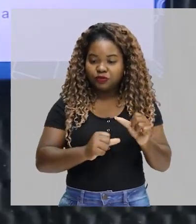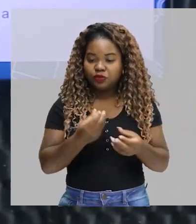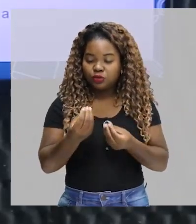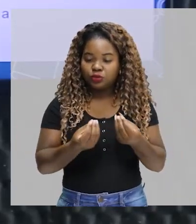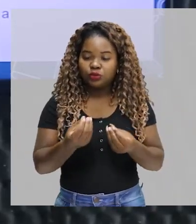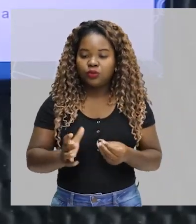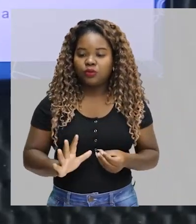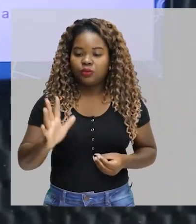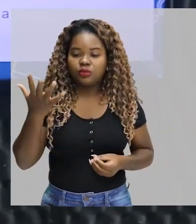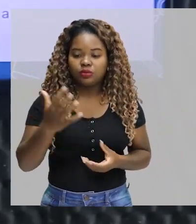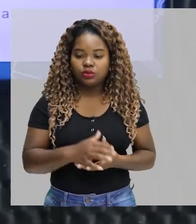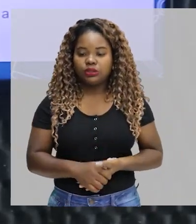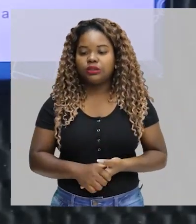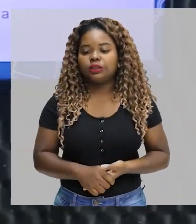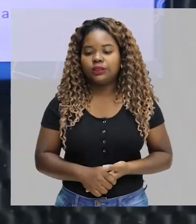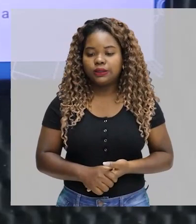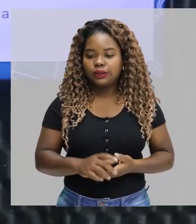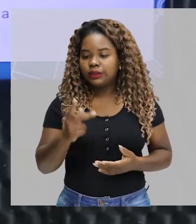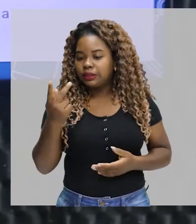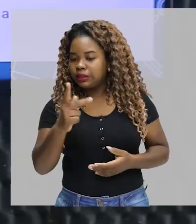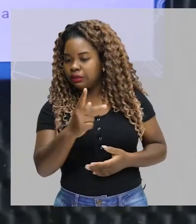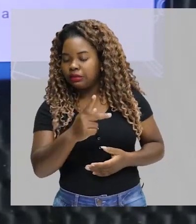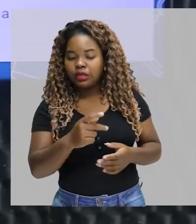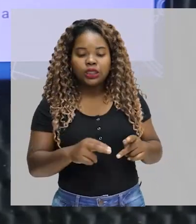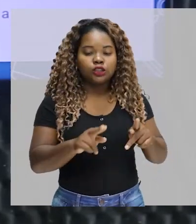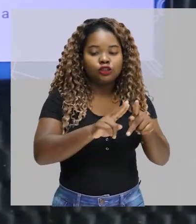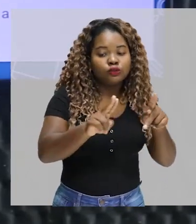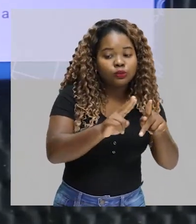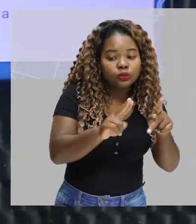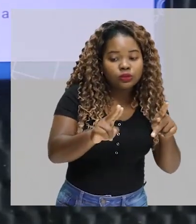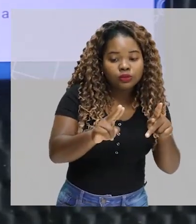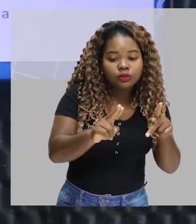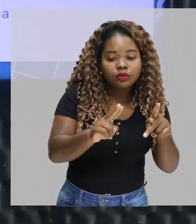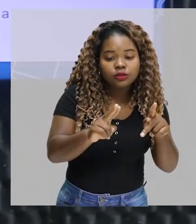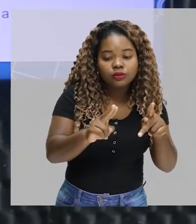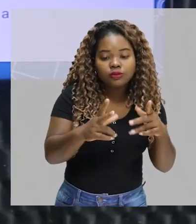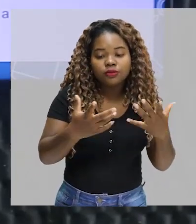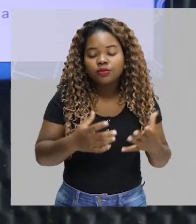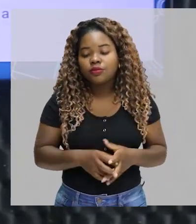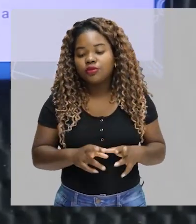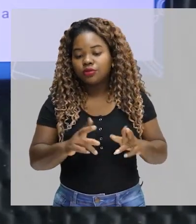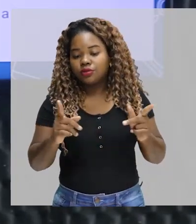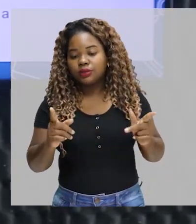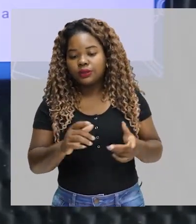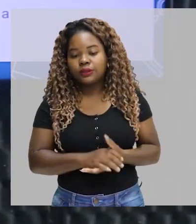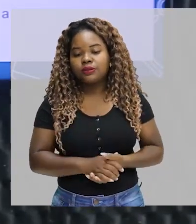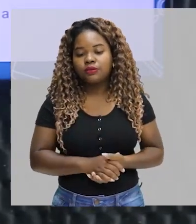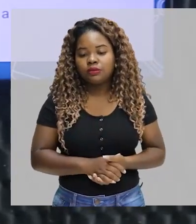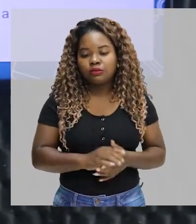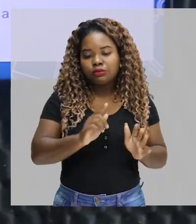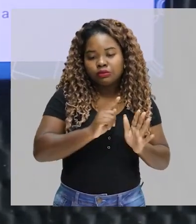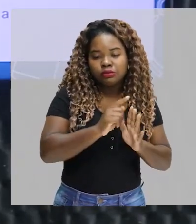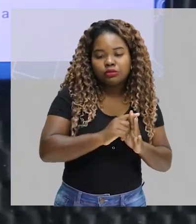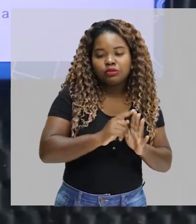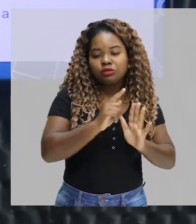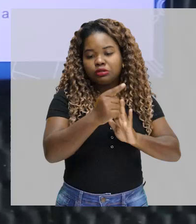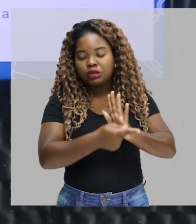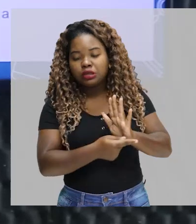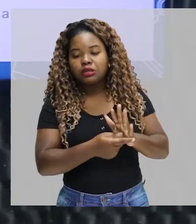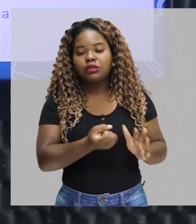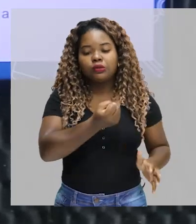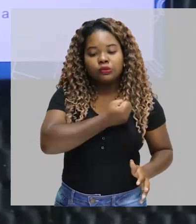forma deles, dos pronomes, a partir dos diferentes gêneros,